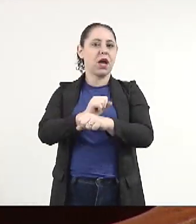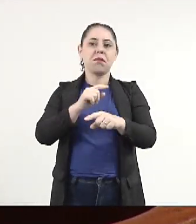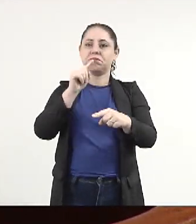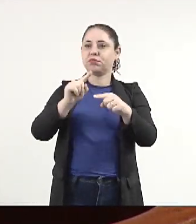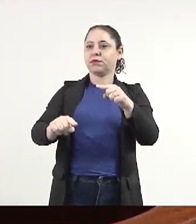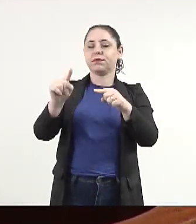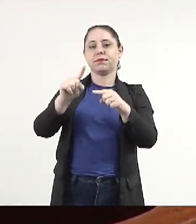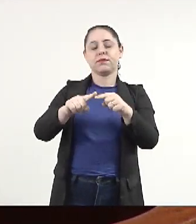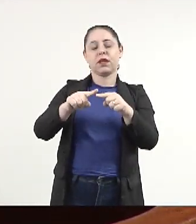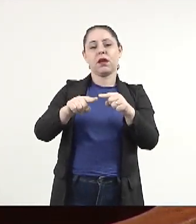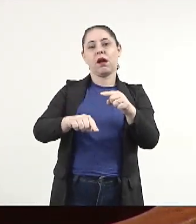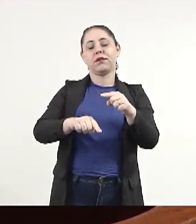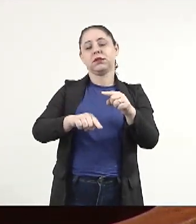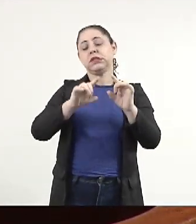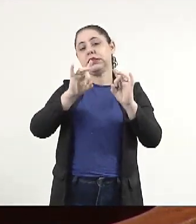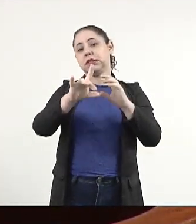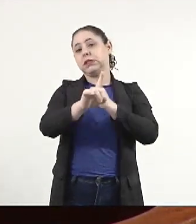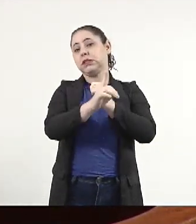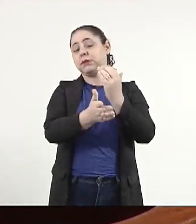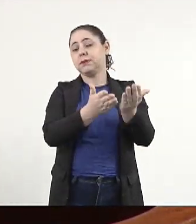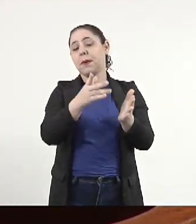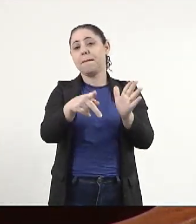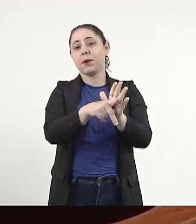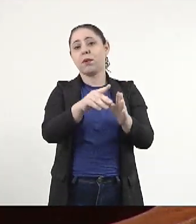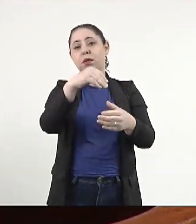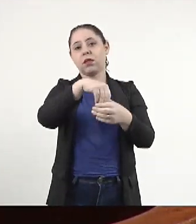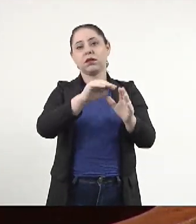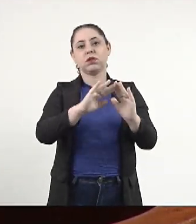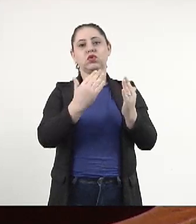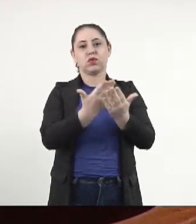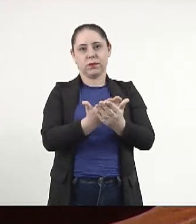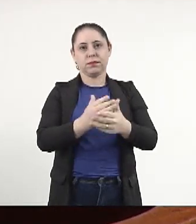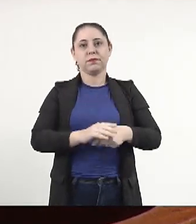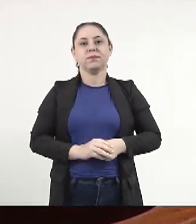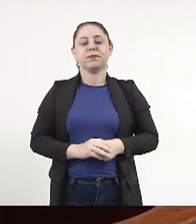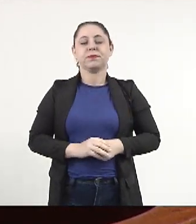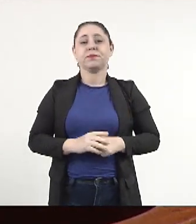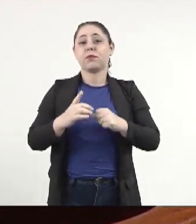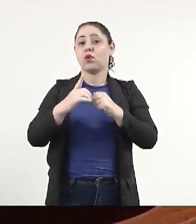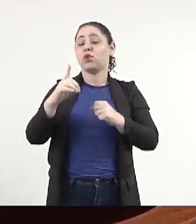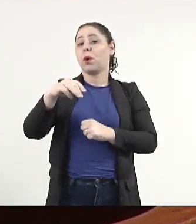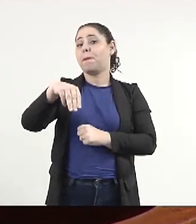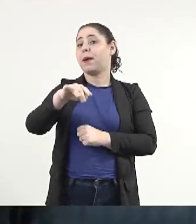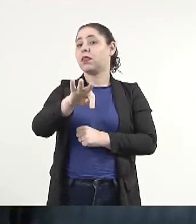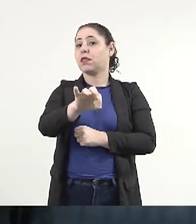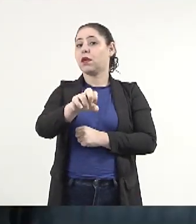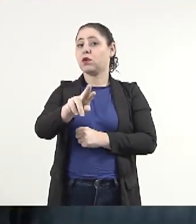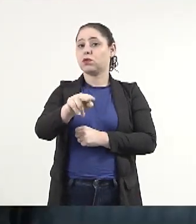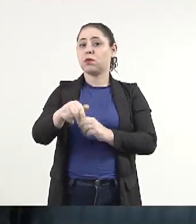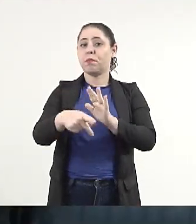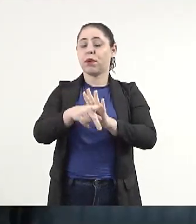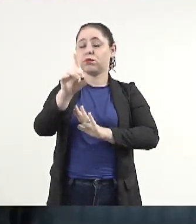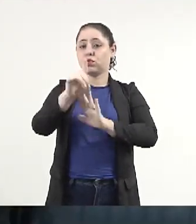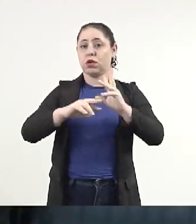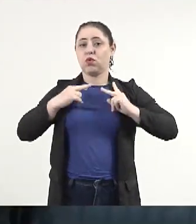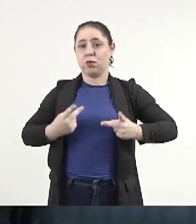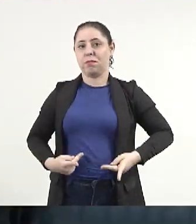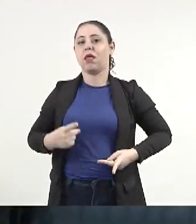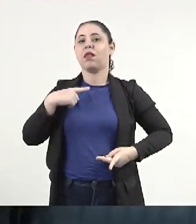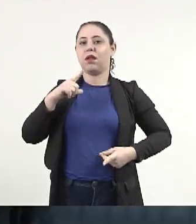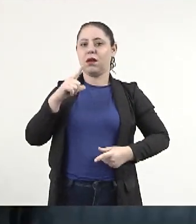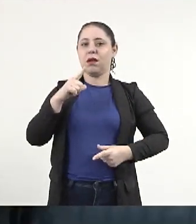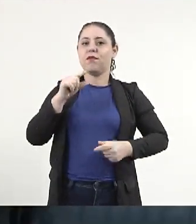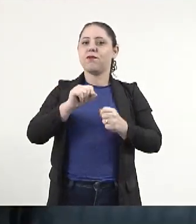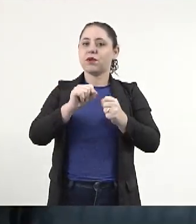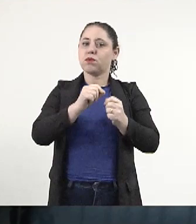o atendimento especializado a essas crianças nas escolas. Doutor Matheus, defensor da área dos direitos humanos,